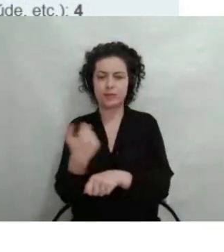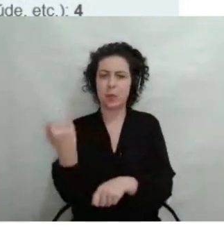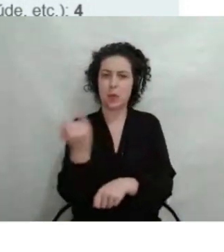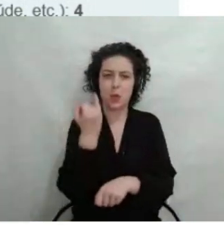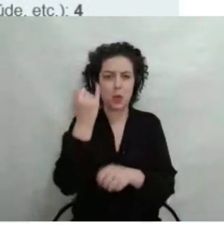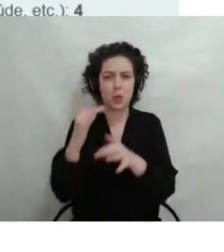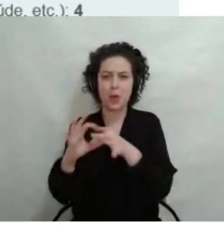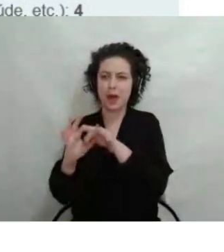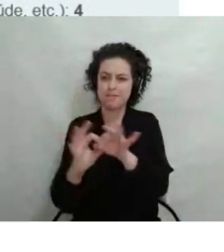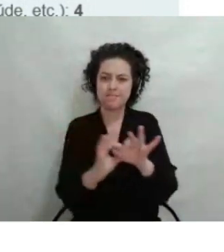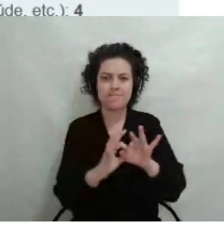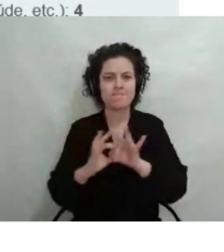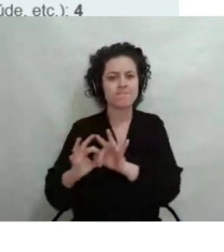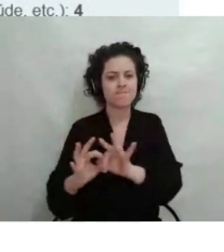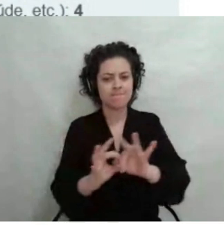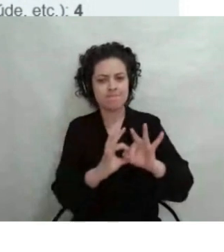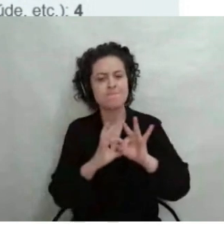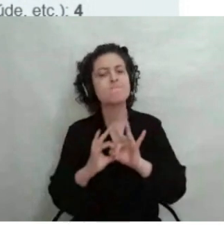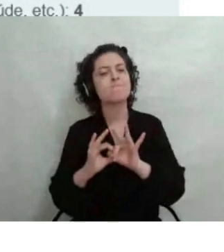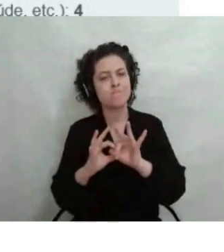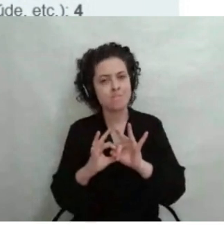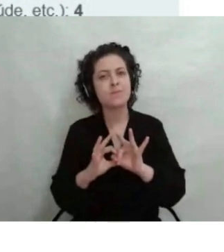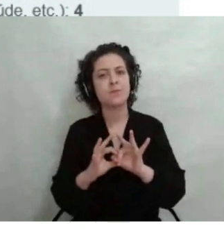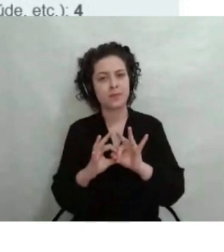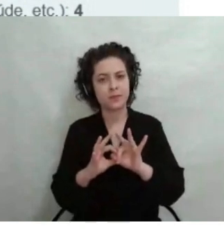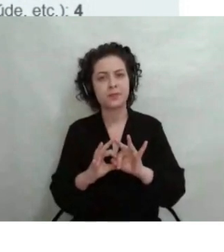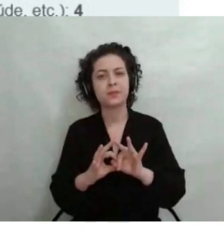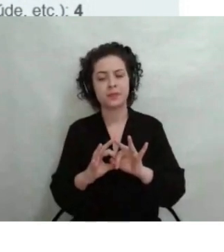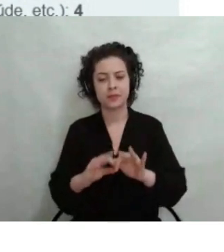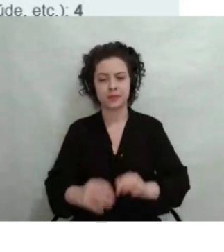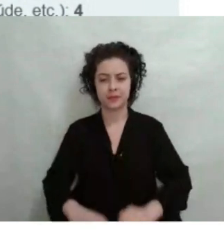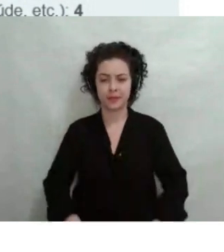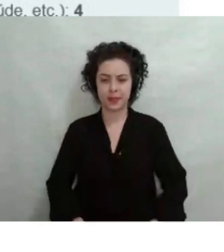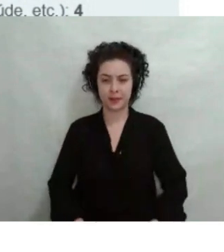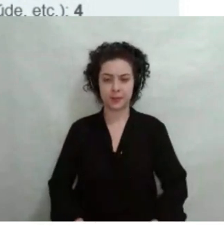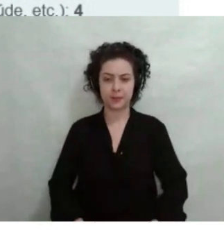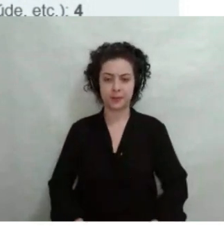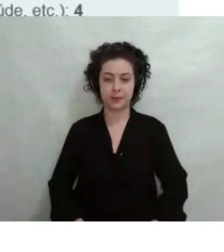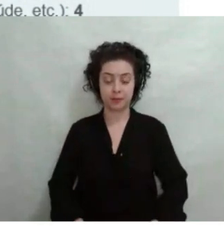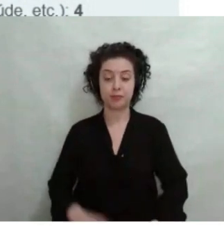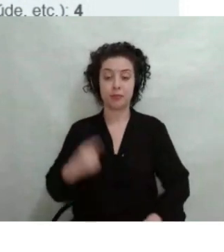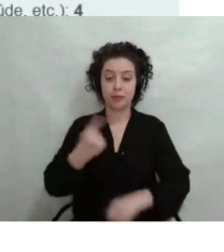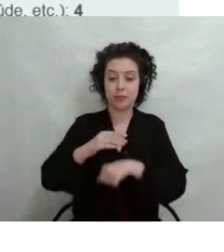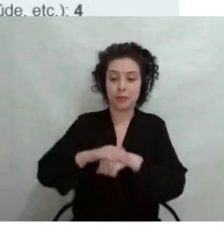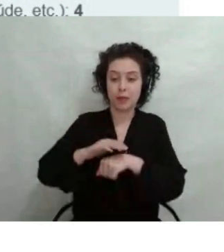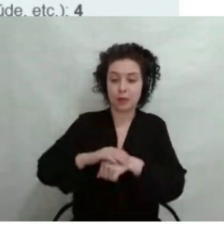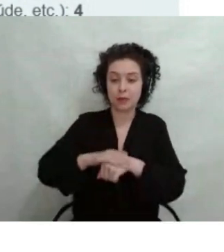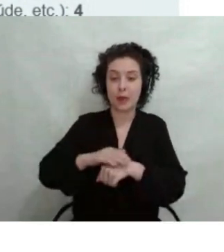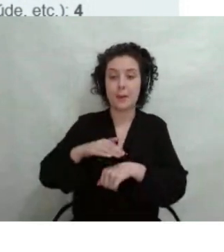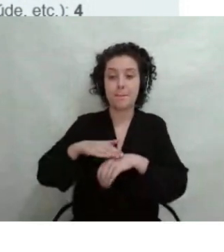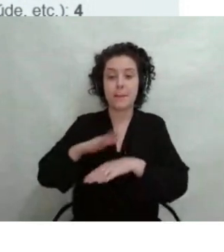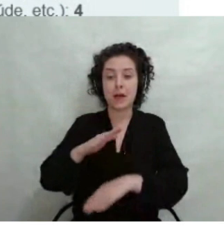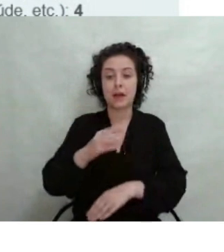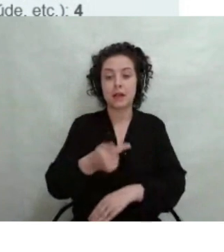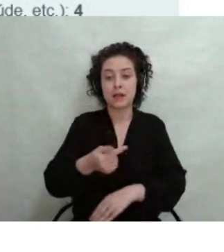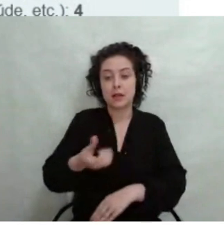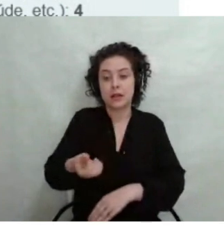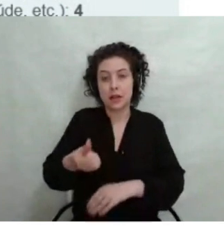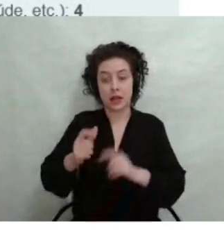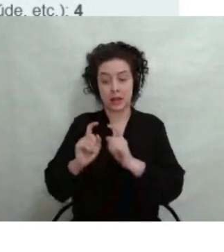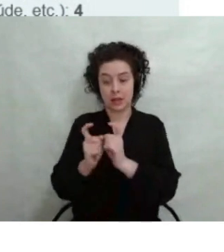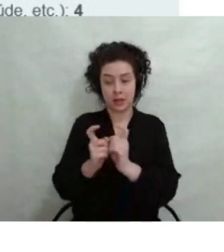exceção, no enfrentamento a essa pandemia. Nós fizemos computados mais de 76 reuniões,